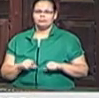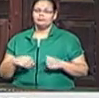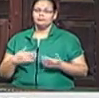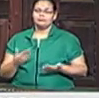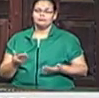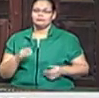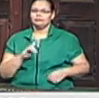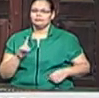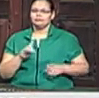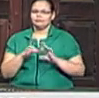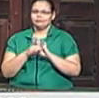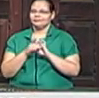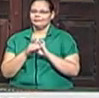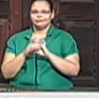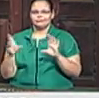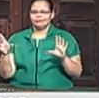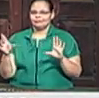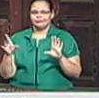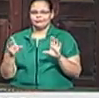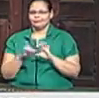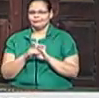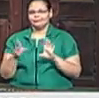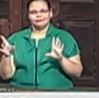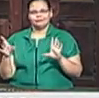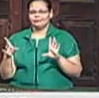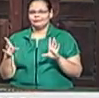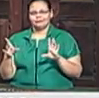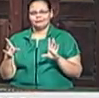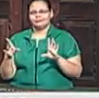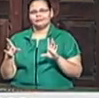que não nos permitirá